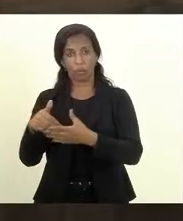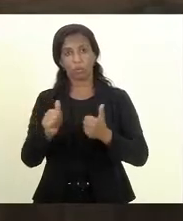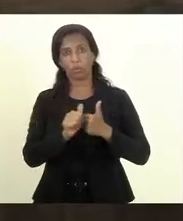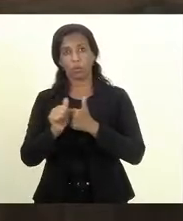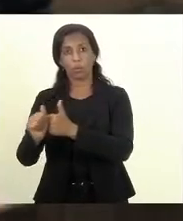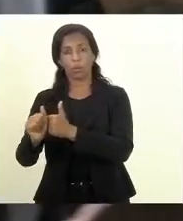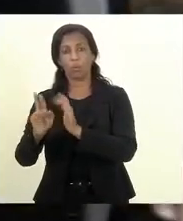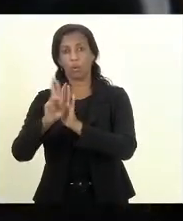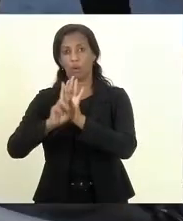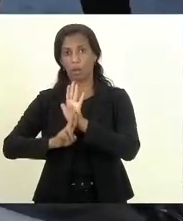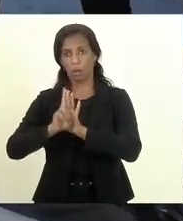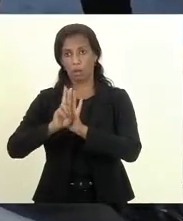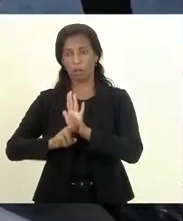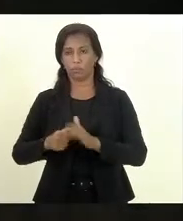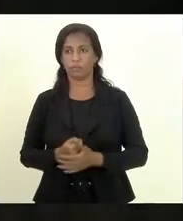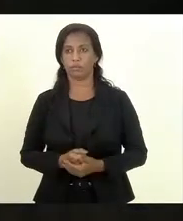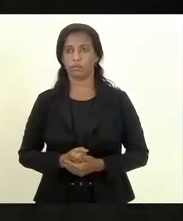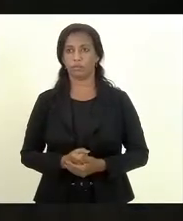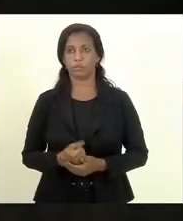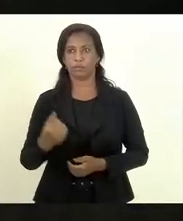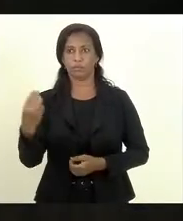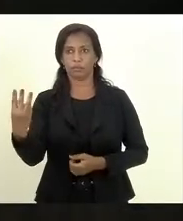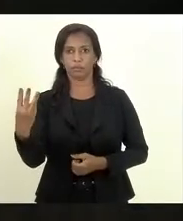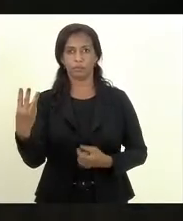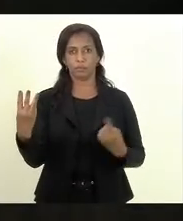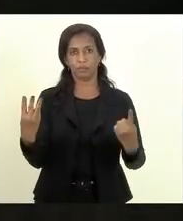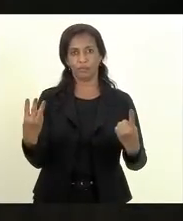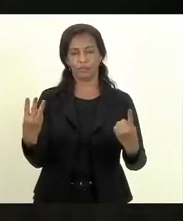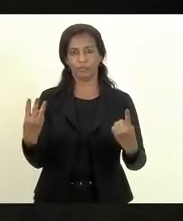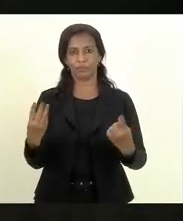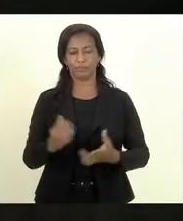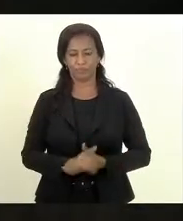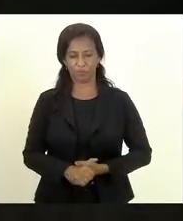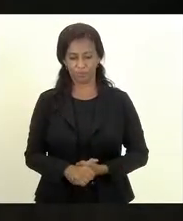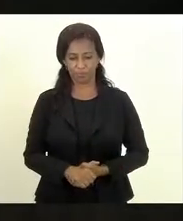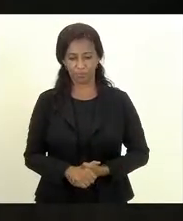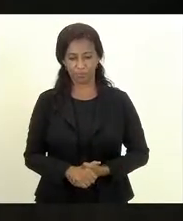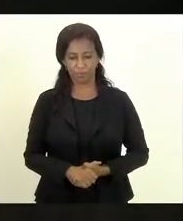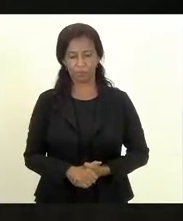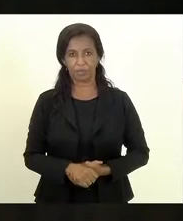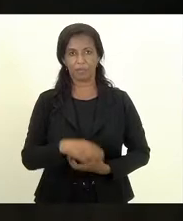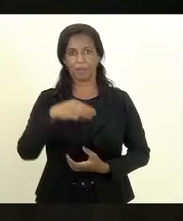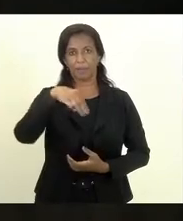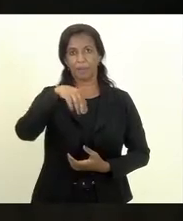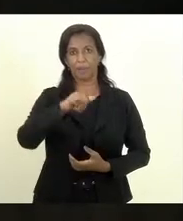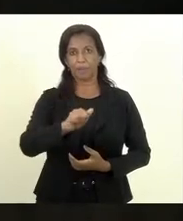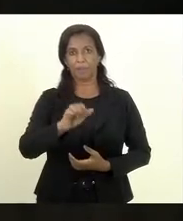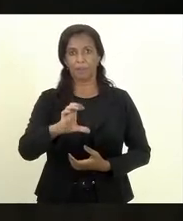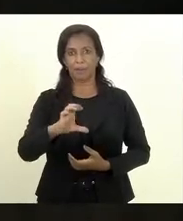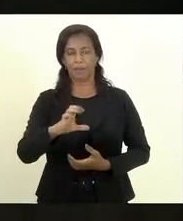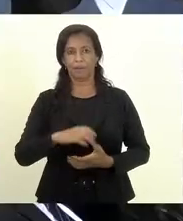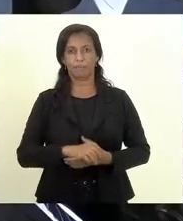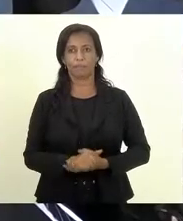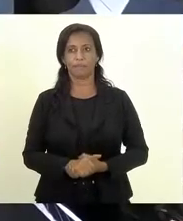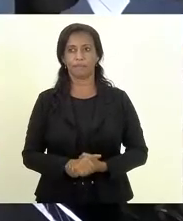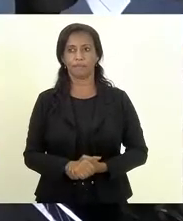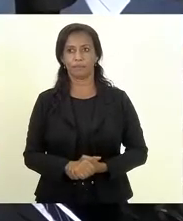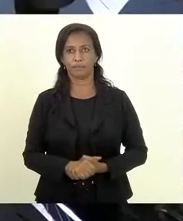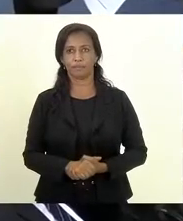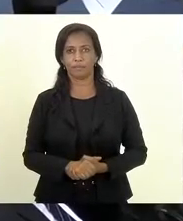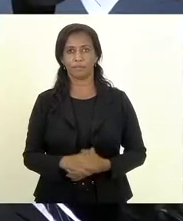presidente. 3-1. Deputado Carlos Mink.